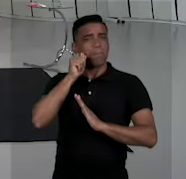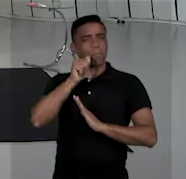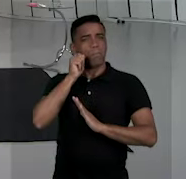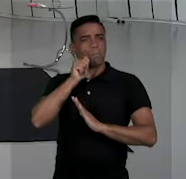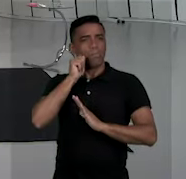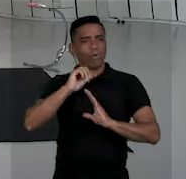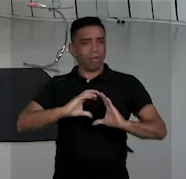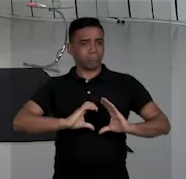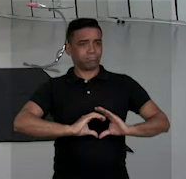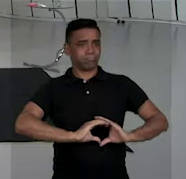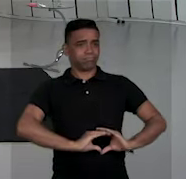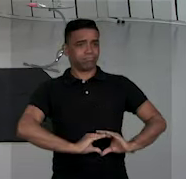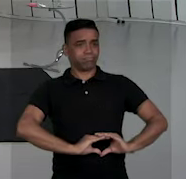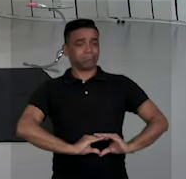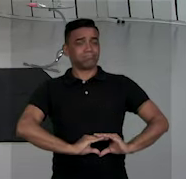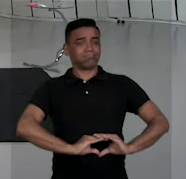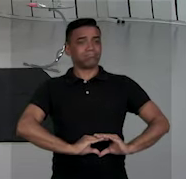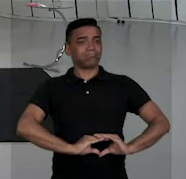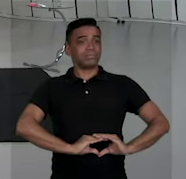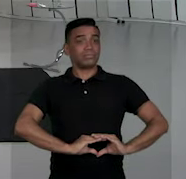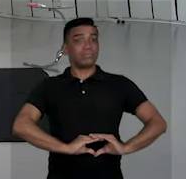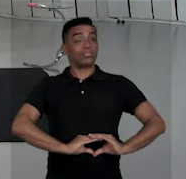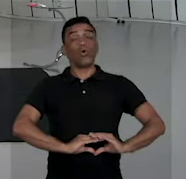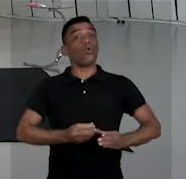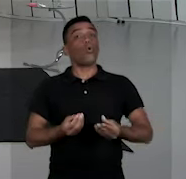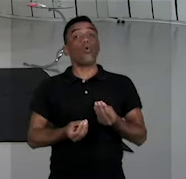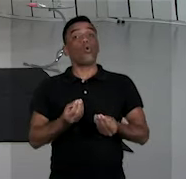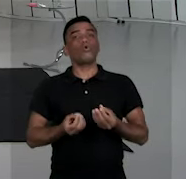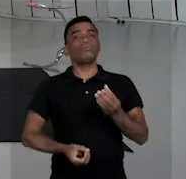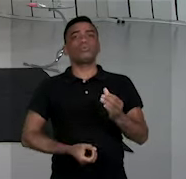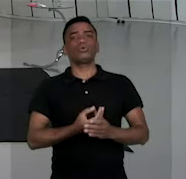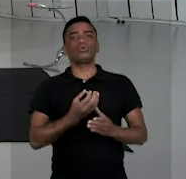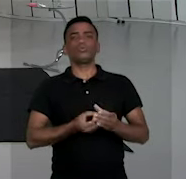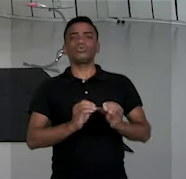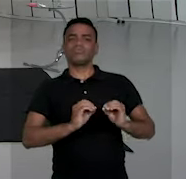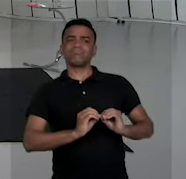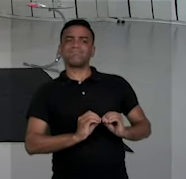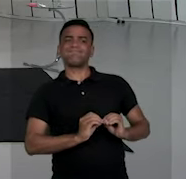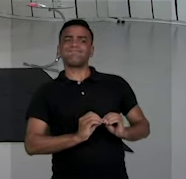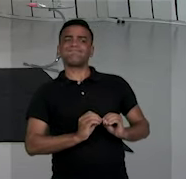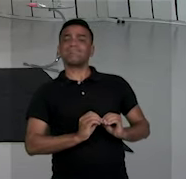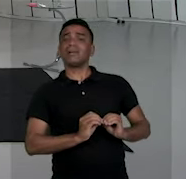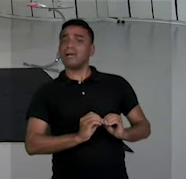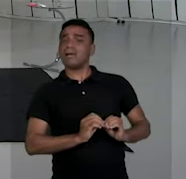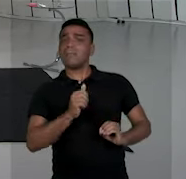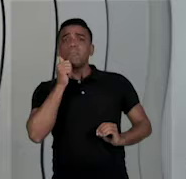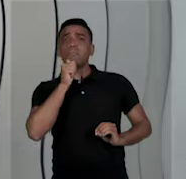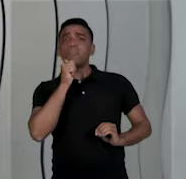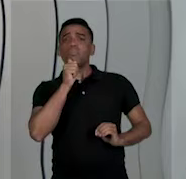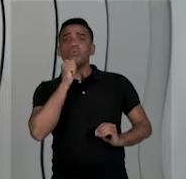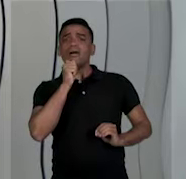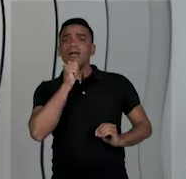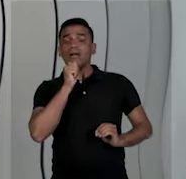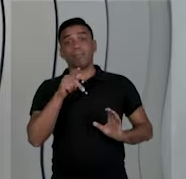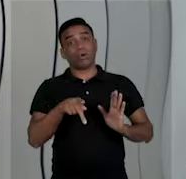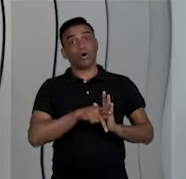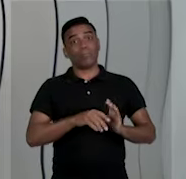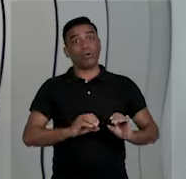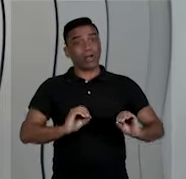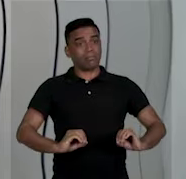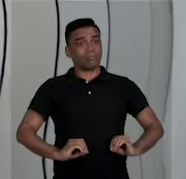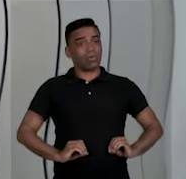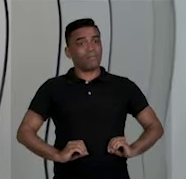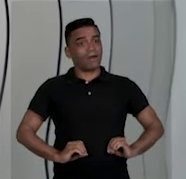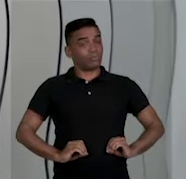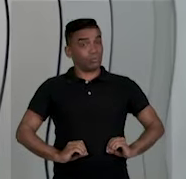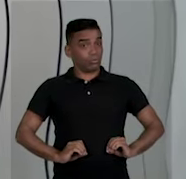e respondendo a pergunta onde que é produzido o gameta, né, onde que ocorre a gametogênese feminina, que seria no ovário. Lembrando que são